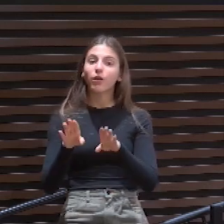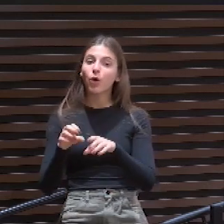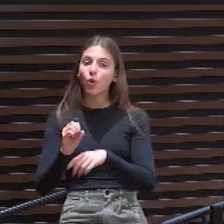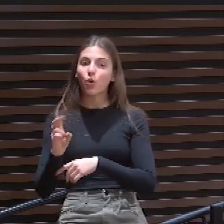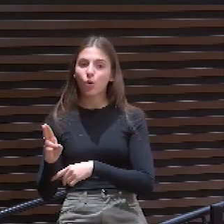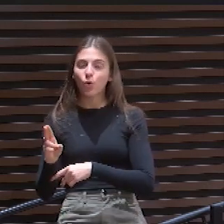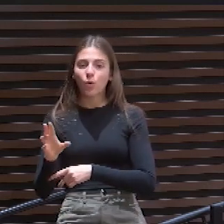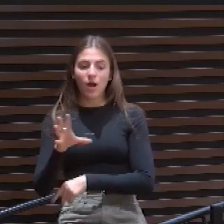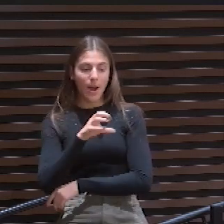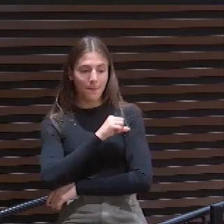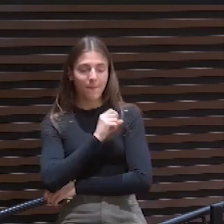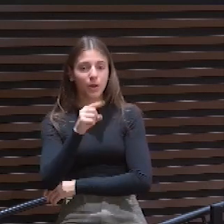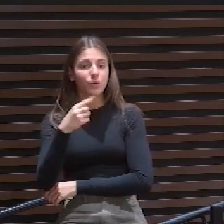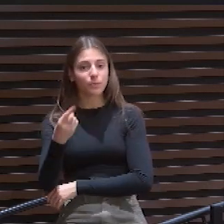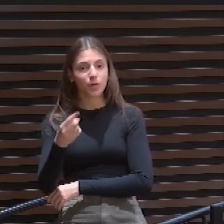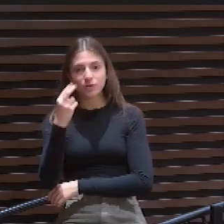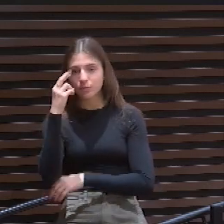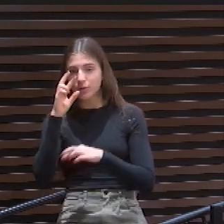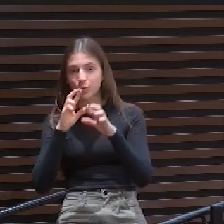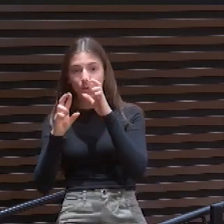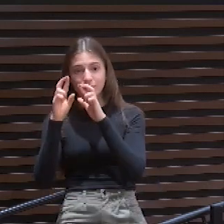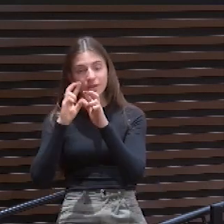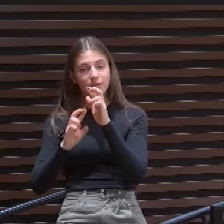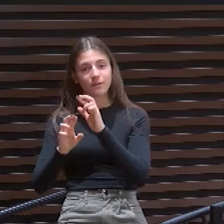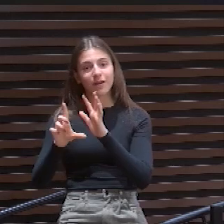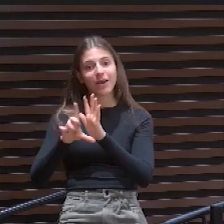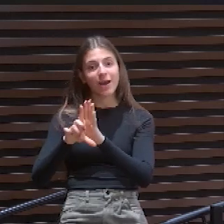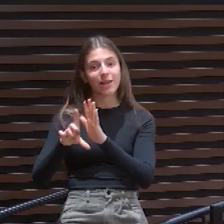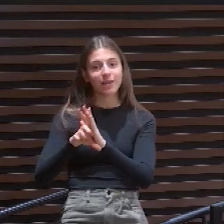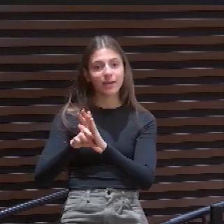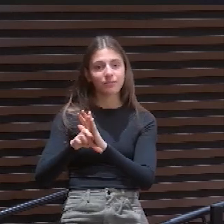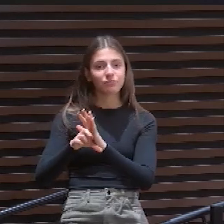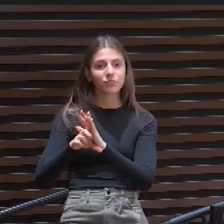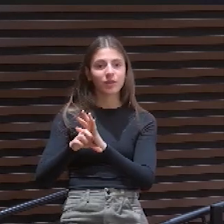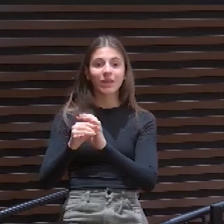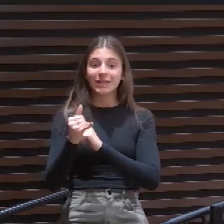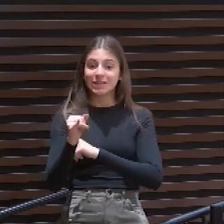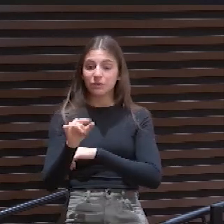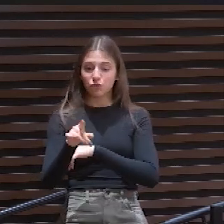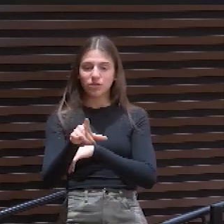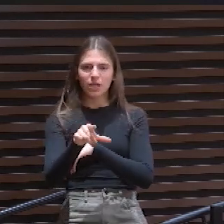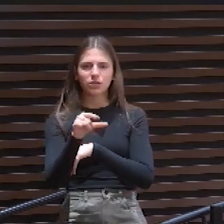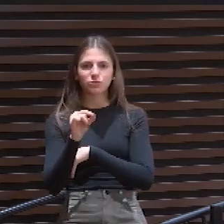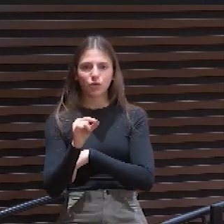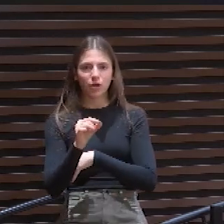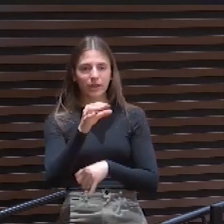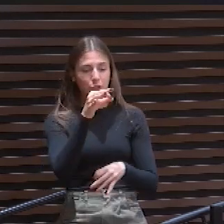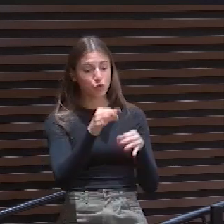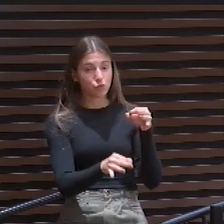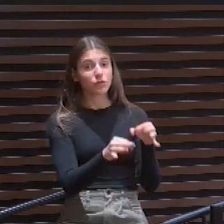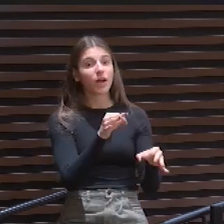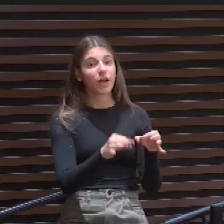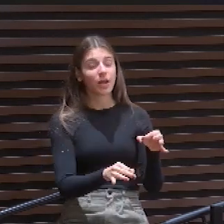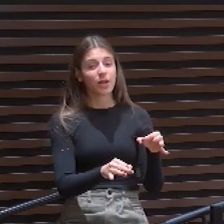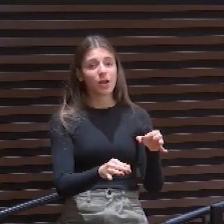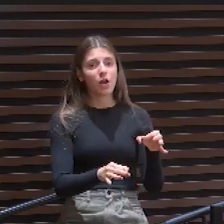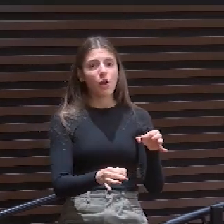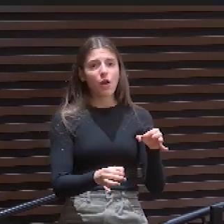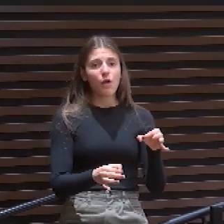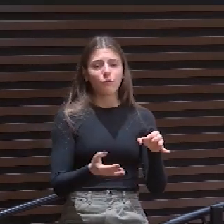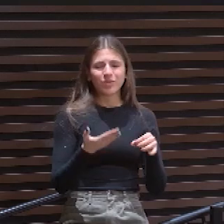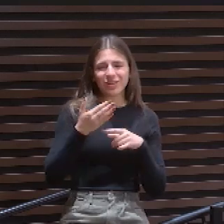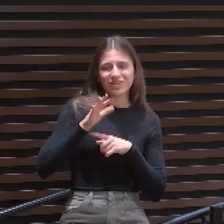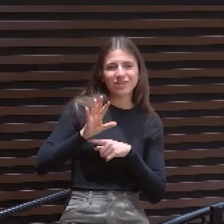culmina que a escolha em julgar tem o significado de que a lei de amar o irmão está errada.